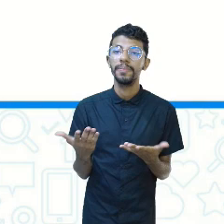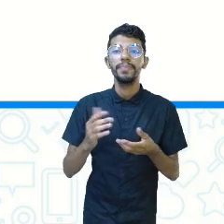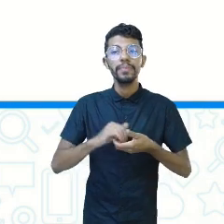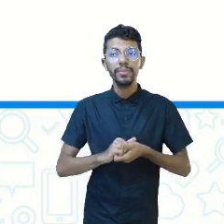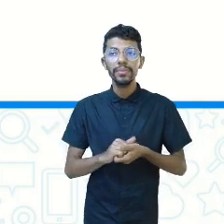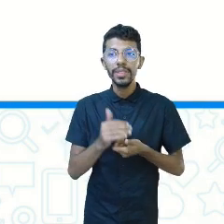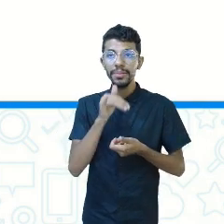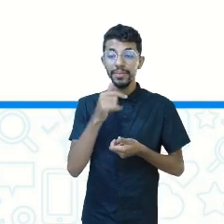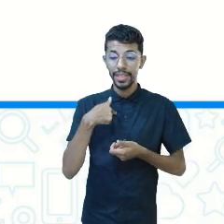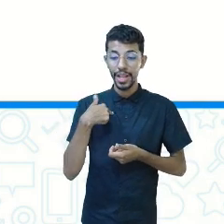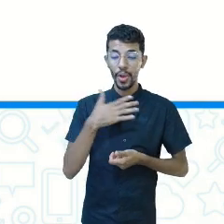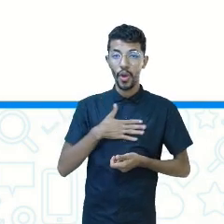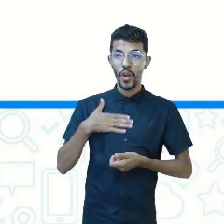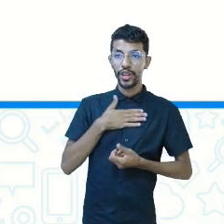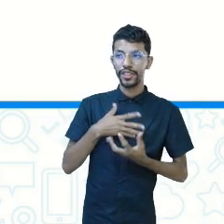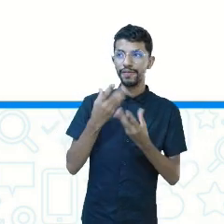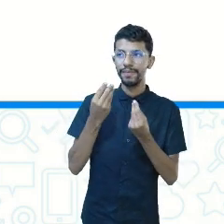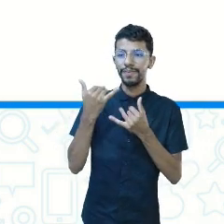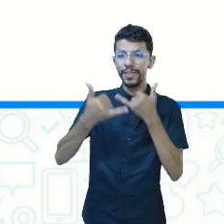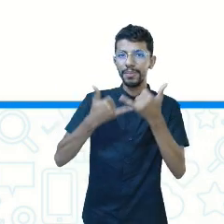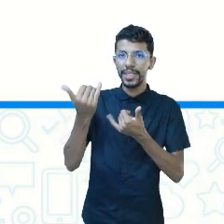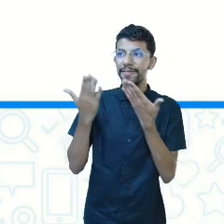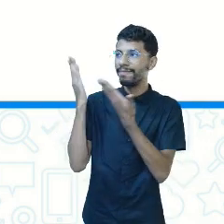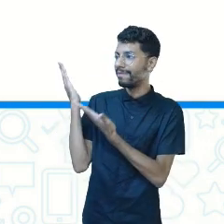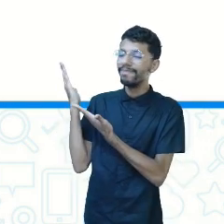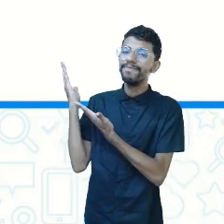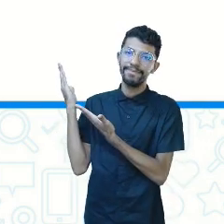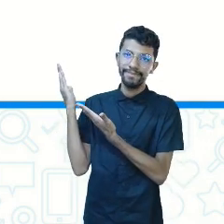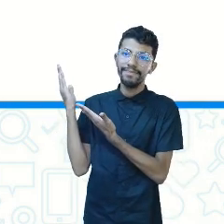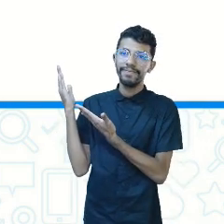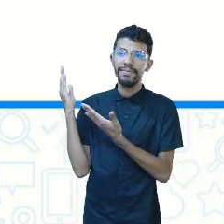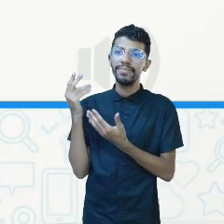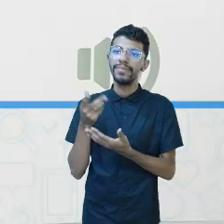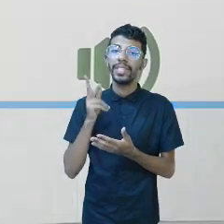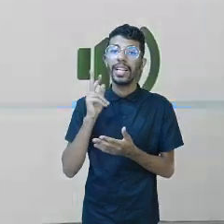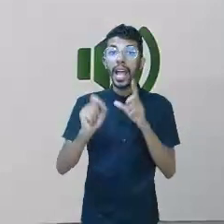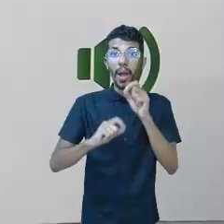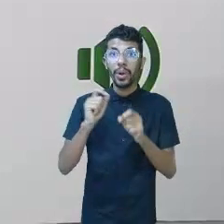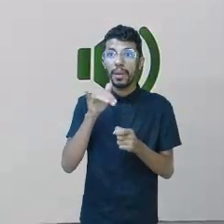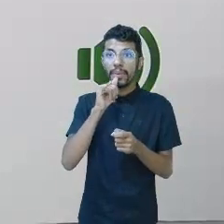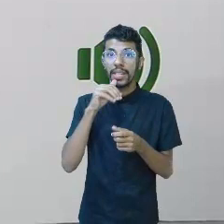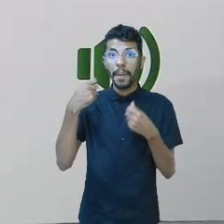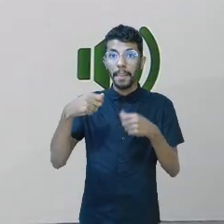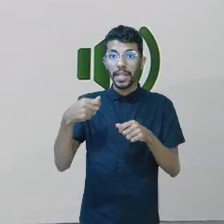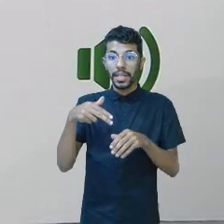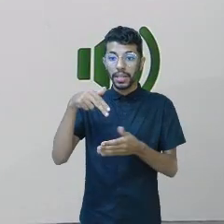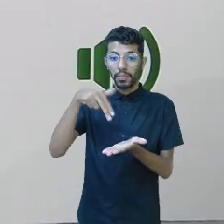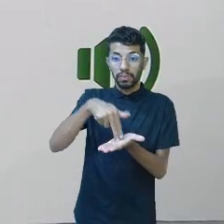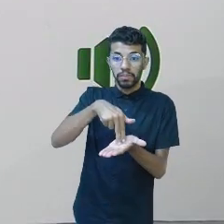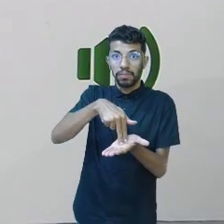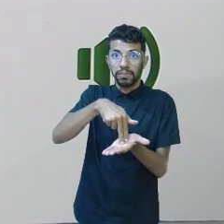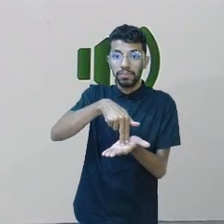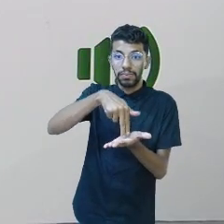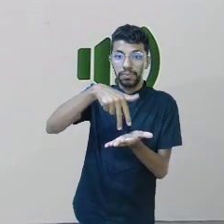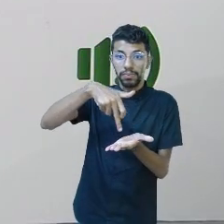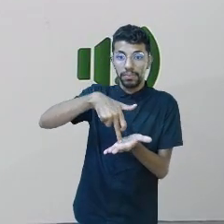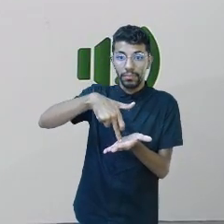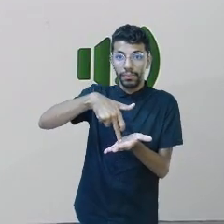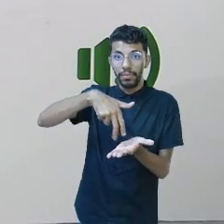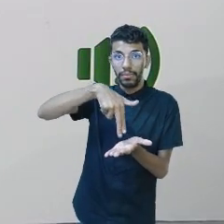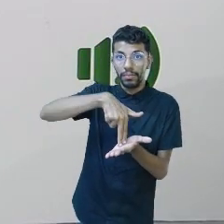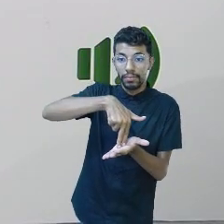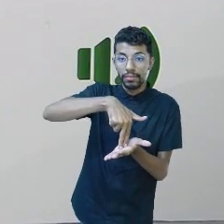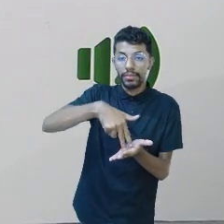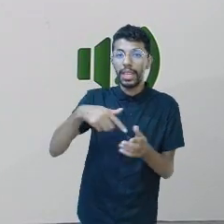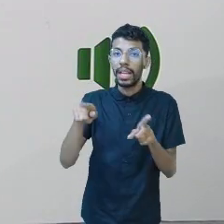eu gostava muito de brincar disso aí. Sempre é uma questão de equilíbrio, é uma questão de organização também da tua mente,